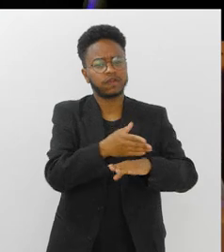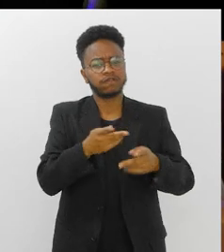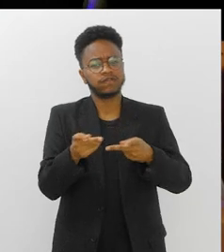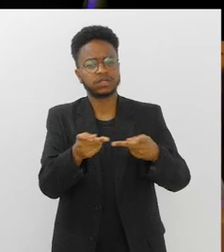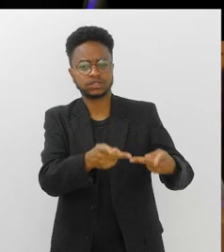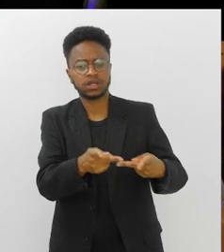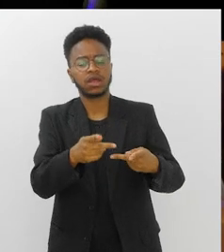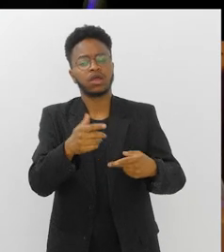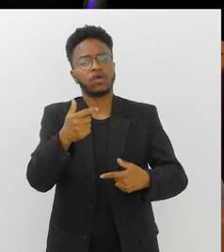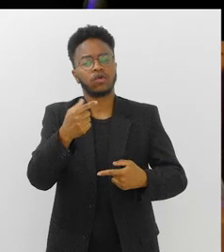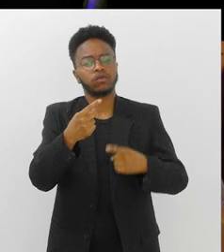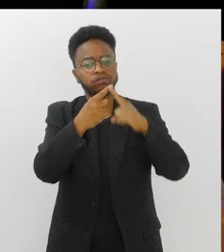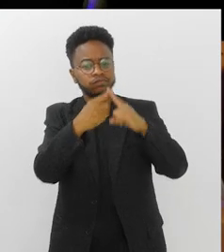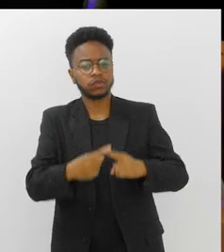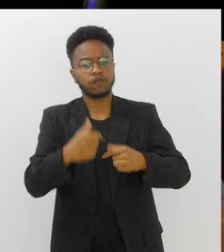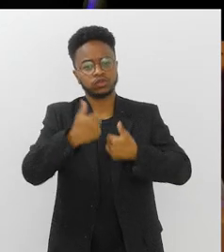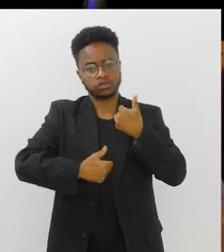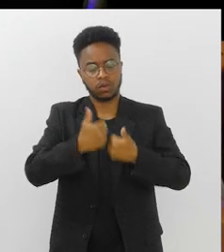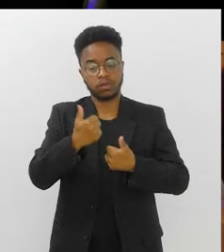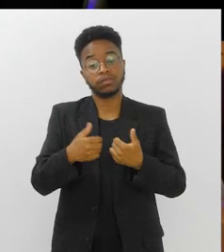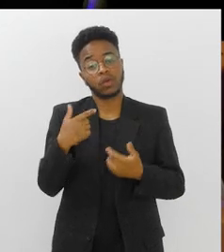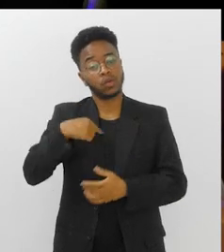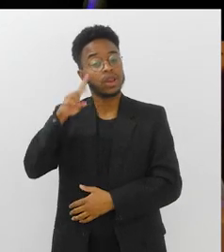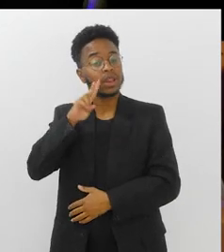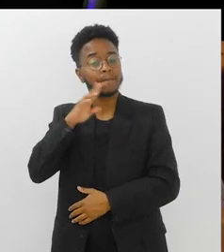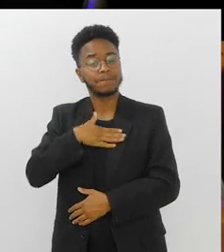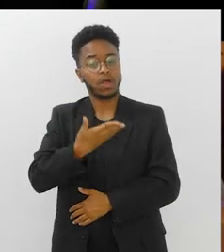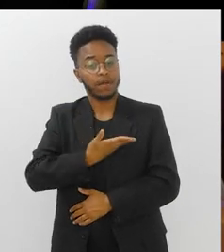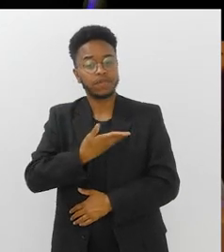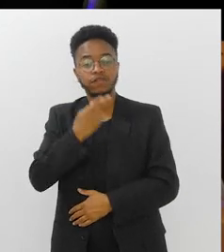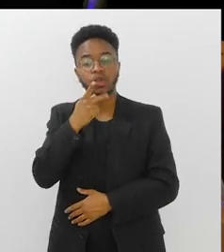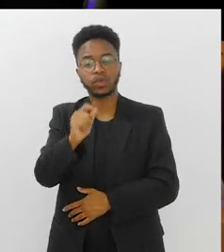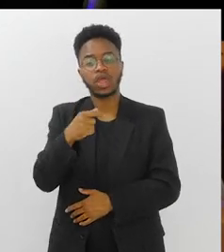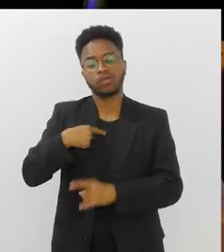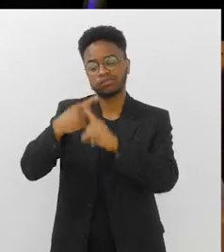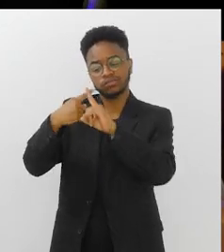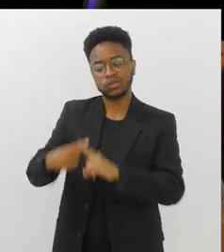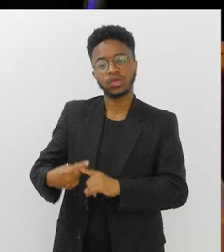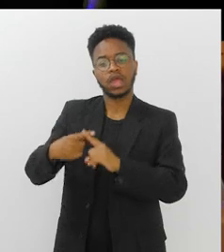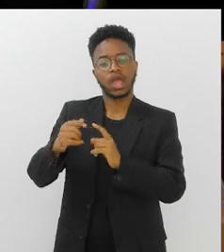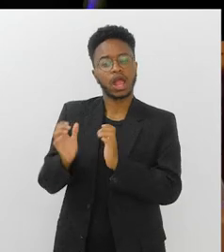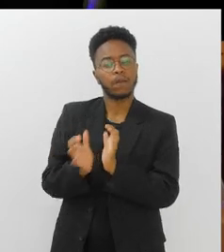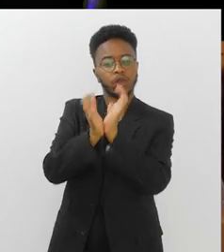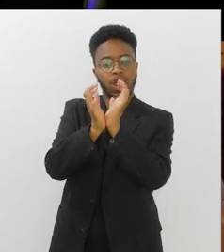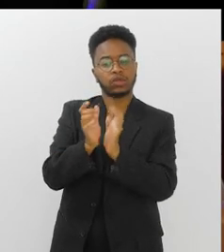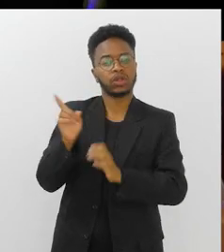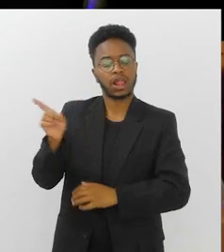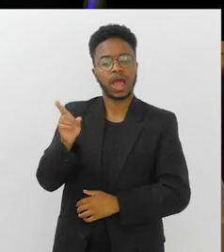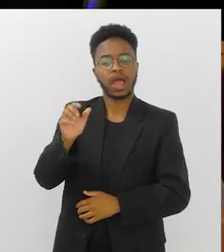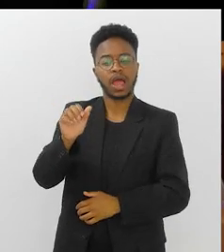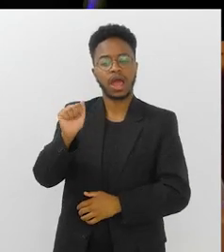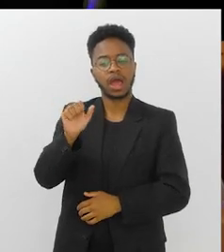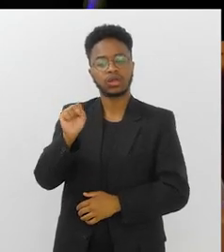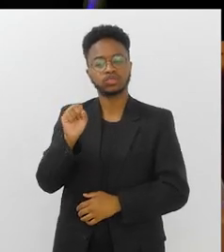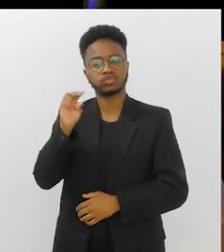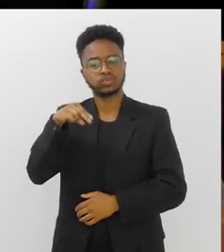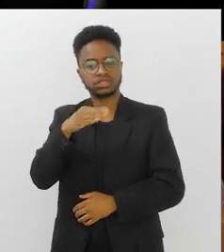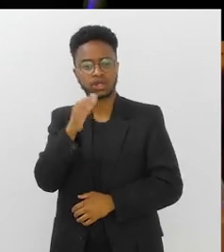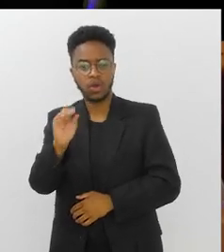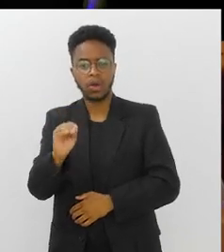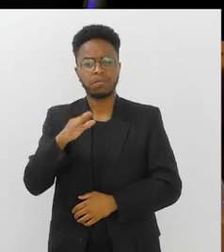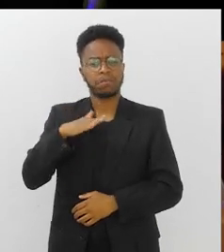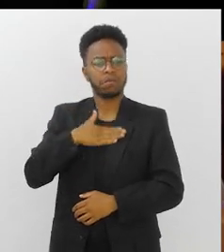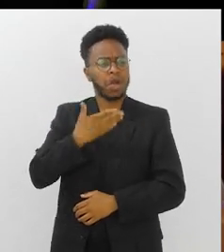que os os meus amigos da rua que eu falava assim cara vou disputar um campeonato lá em Assunção Ô ess